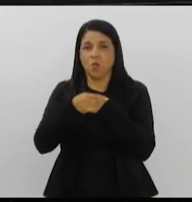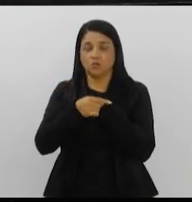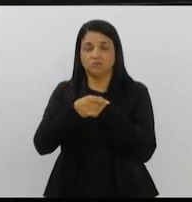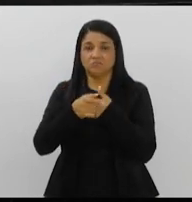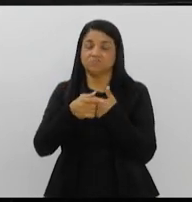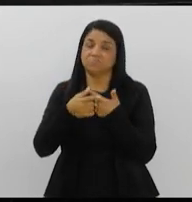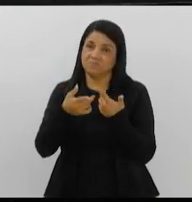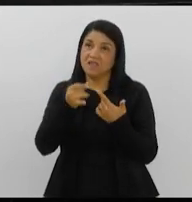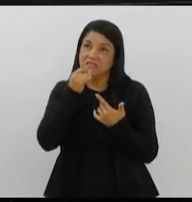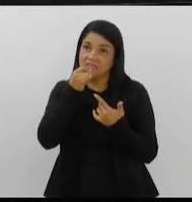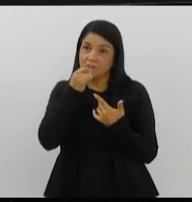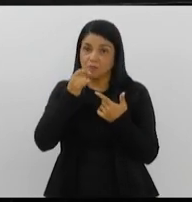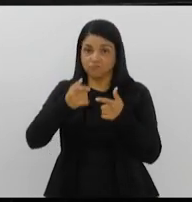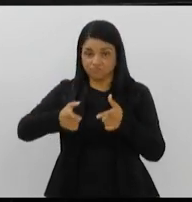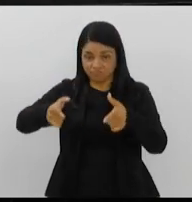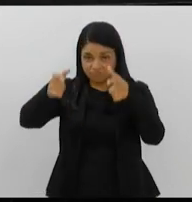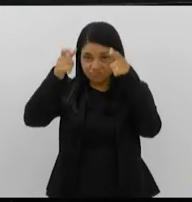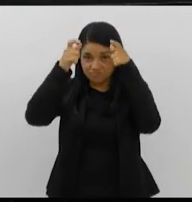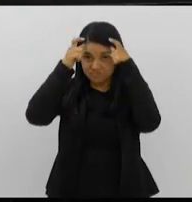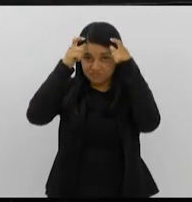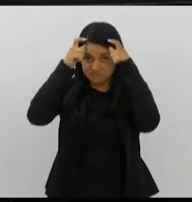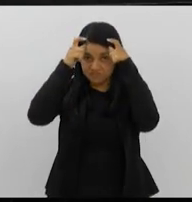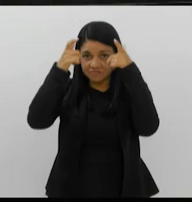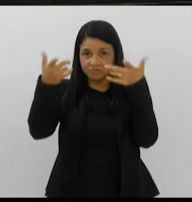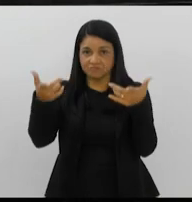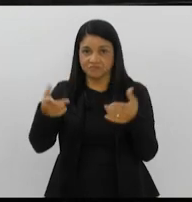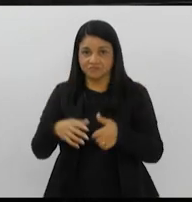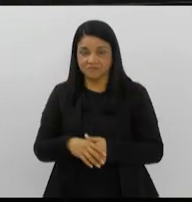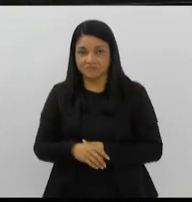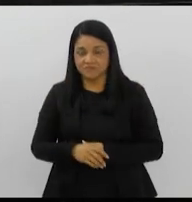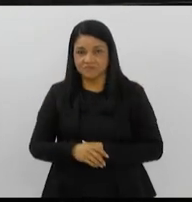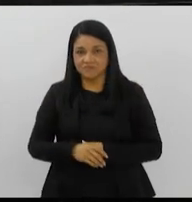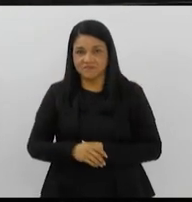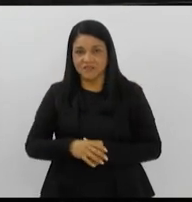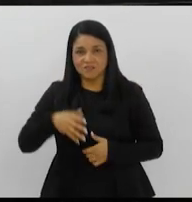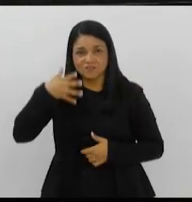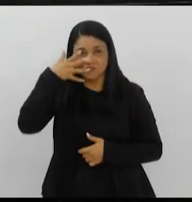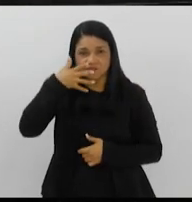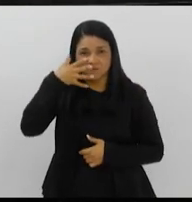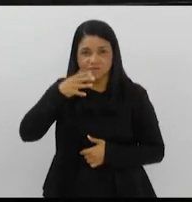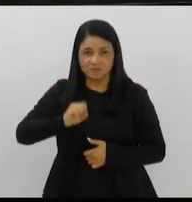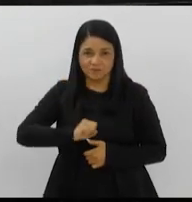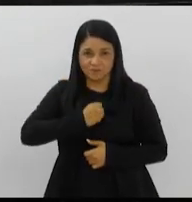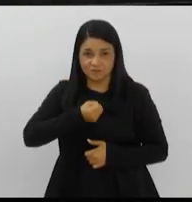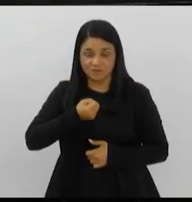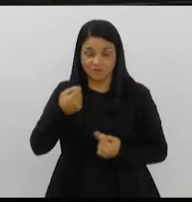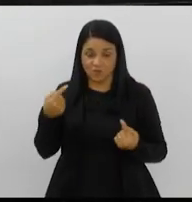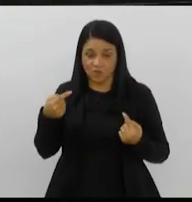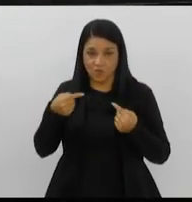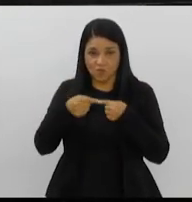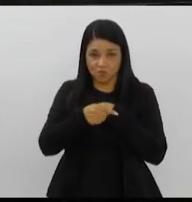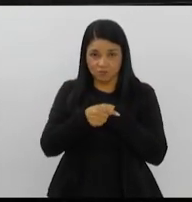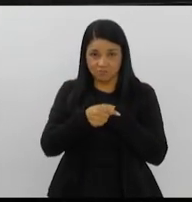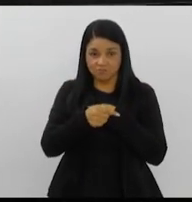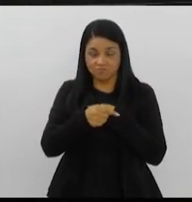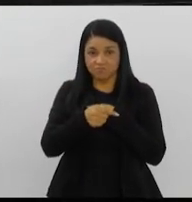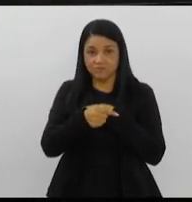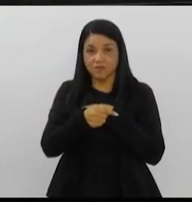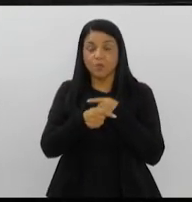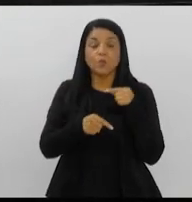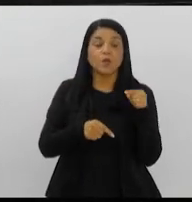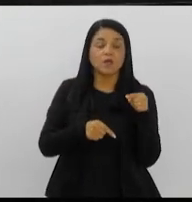Satanás. Esse é o discurso do ódio. Porque o contraponto do ódio é o